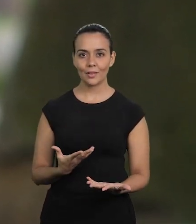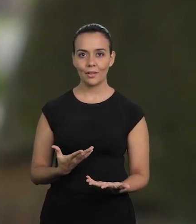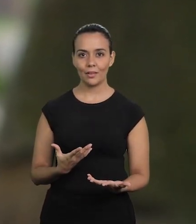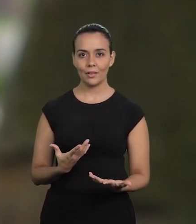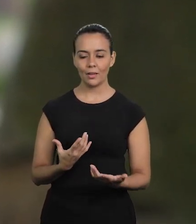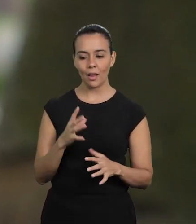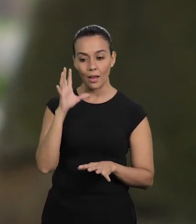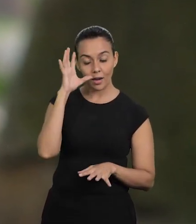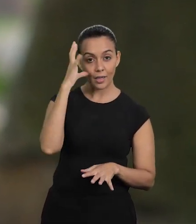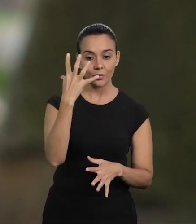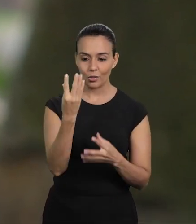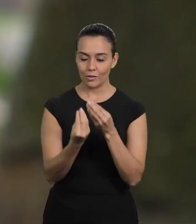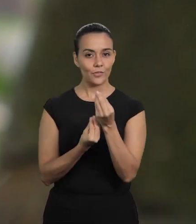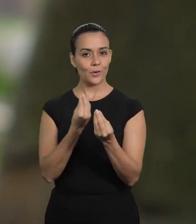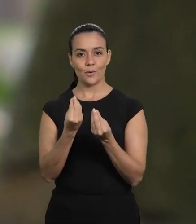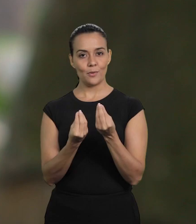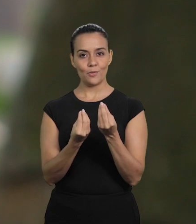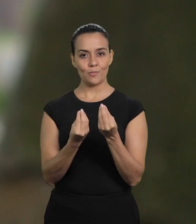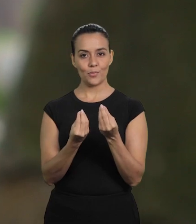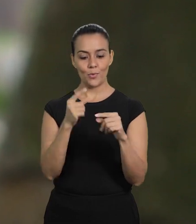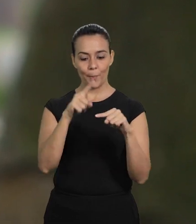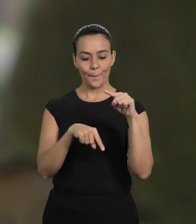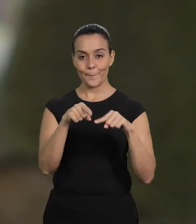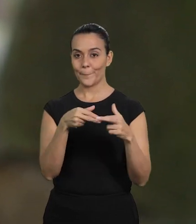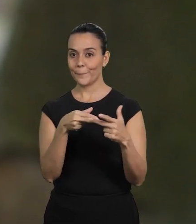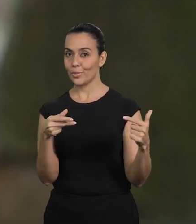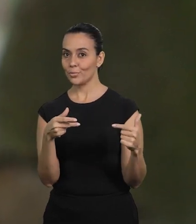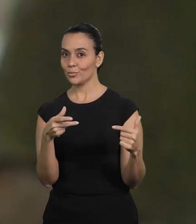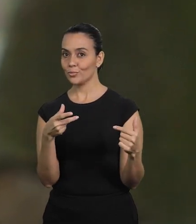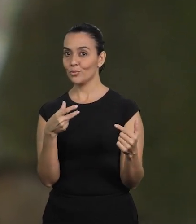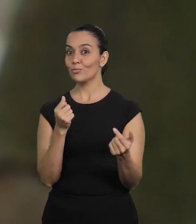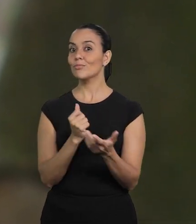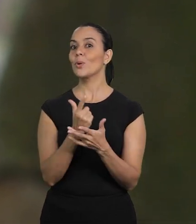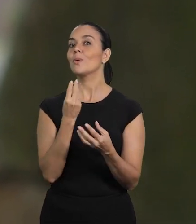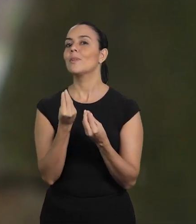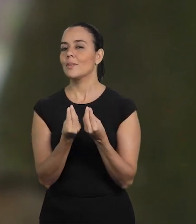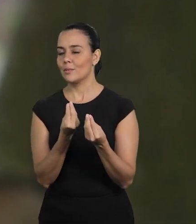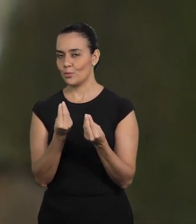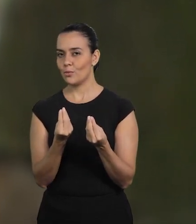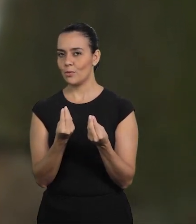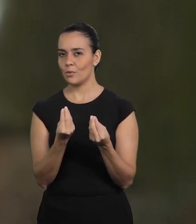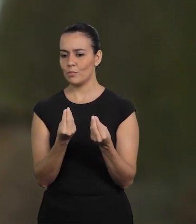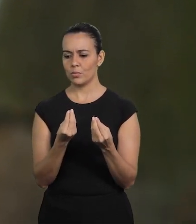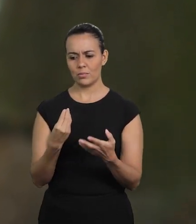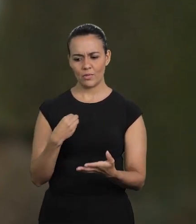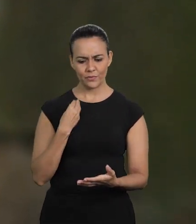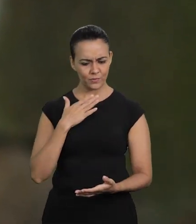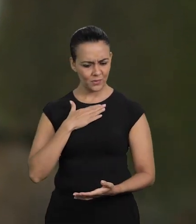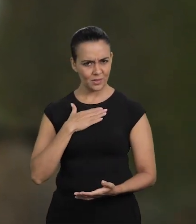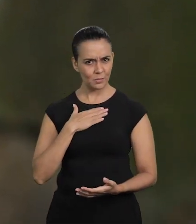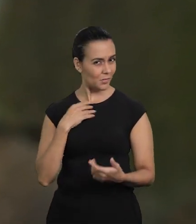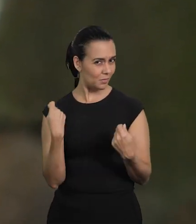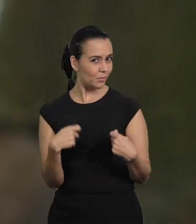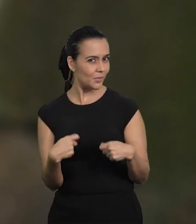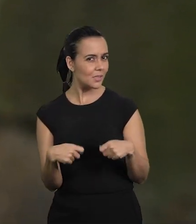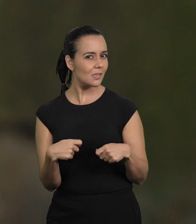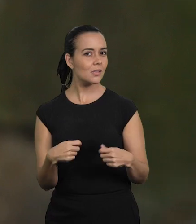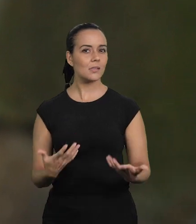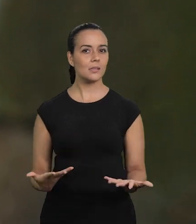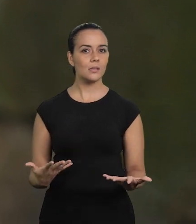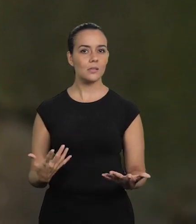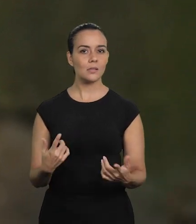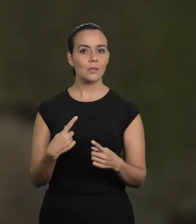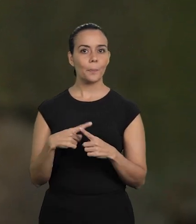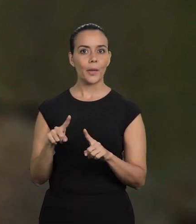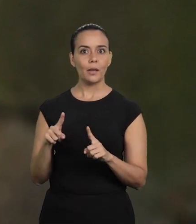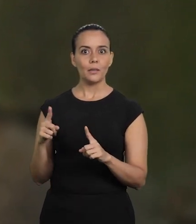desejar coisas que podem ou não ser necessárias para a vida que a gente leva, né? Só que esses estímulos eles são muito grandes, eles